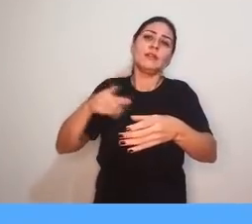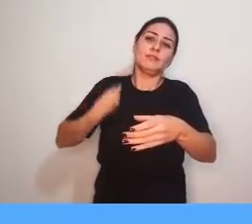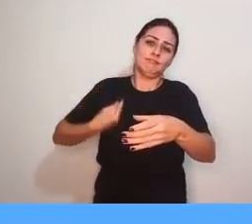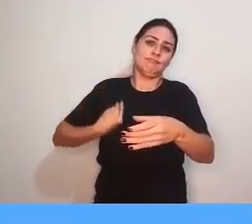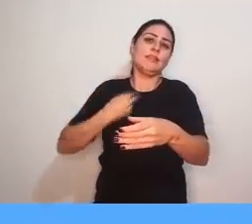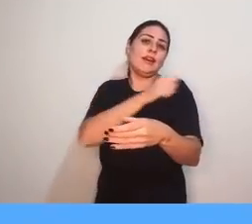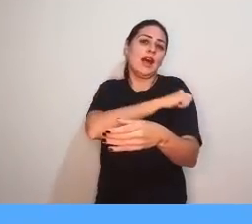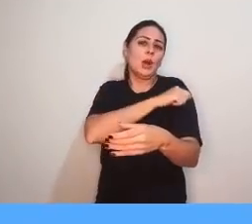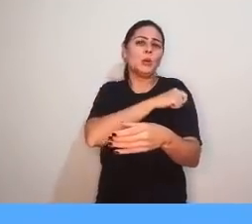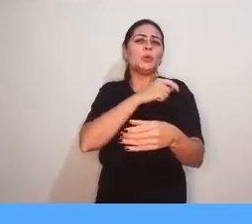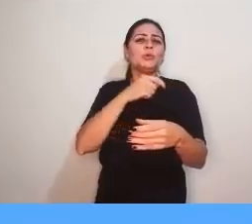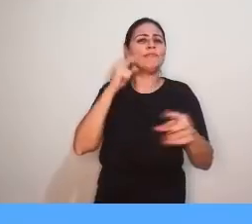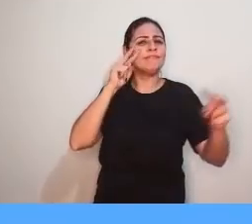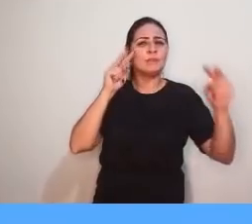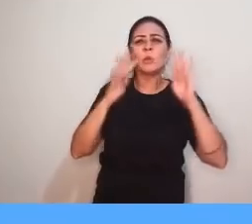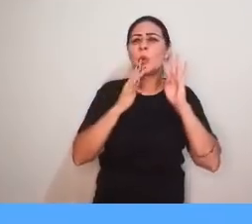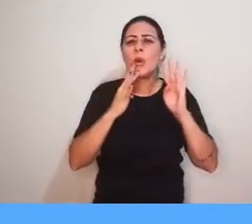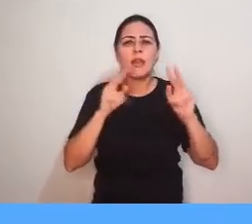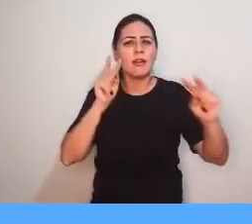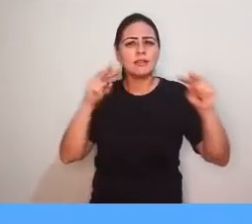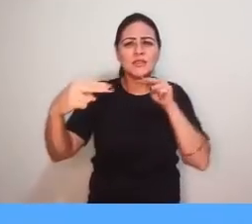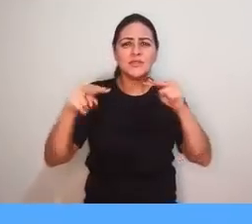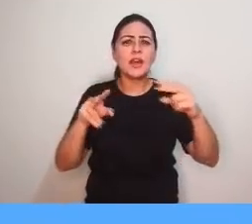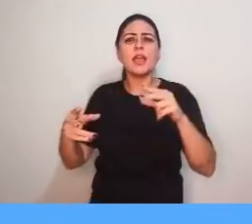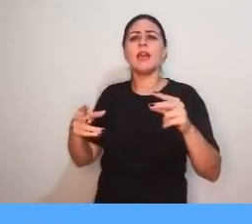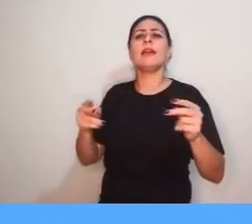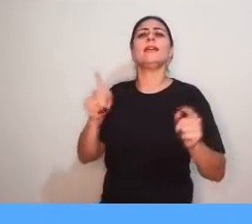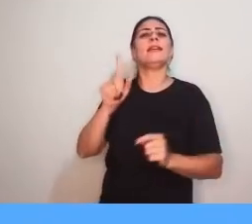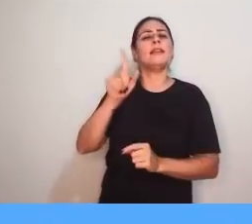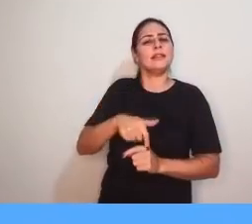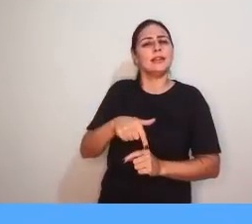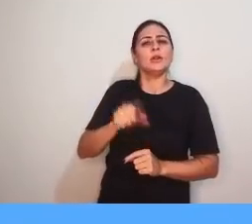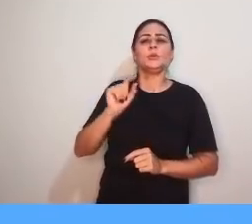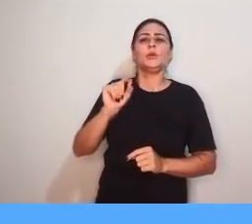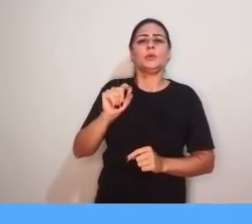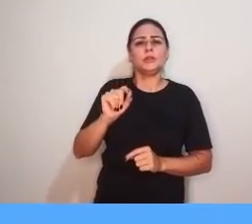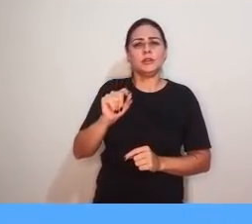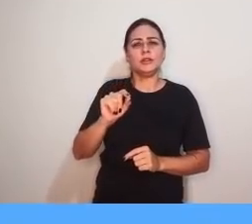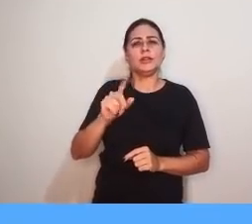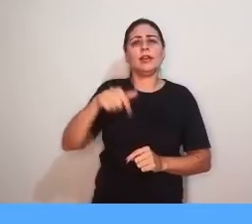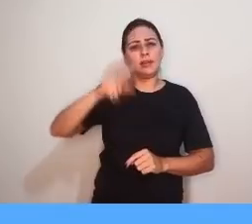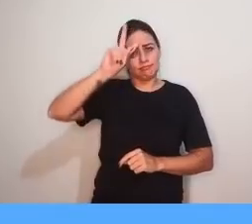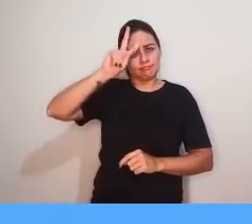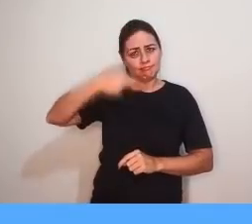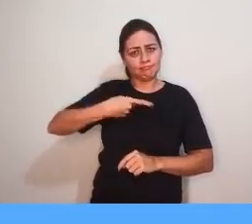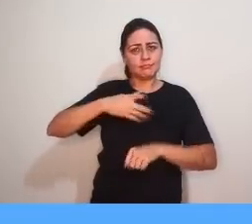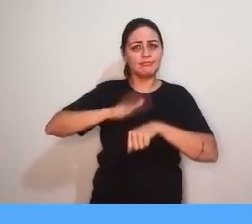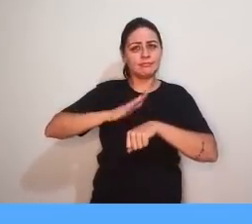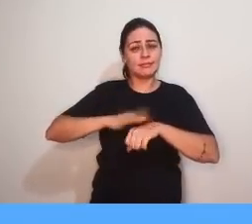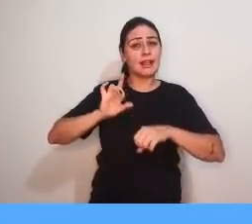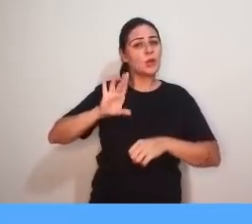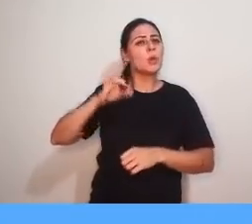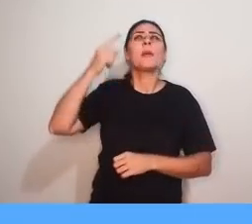aluno conhece, né? Ele, na sua autonomia inicial de pensar, quando